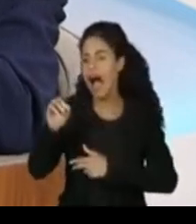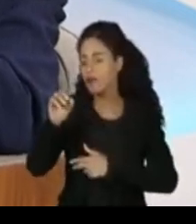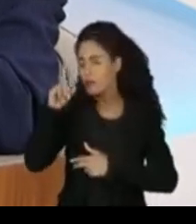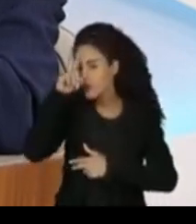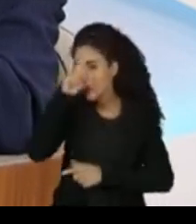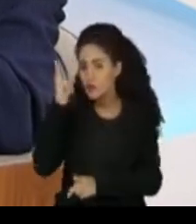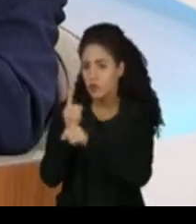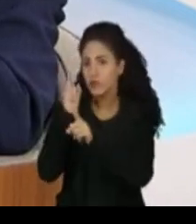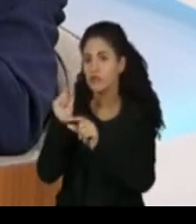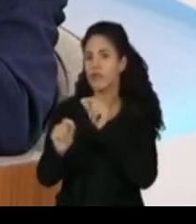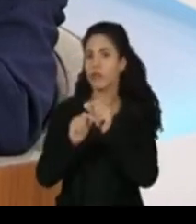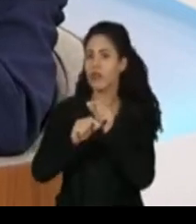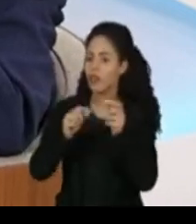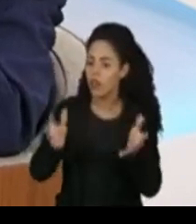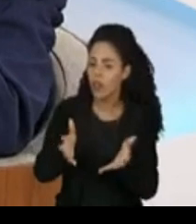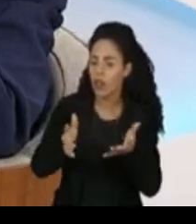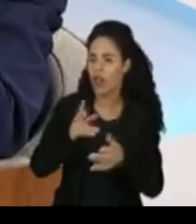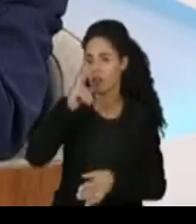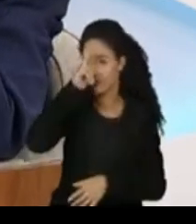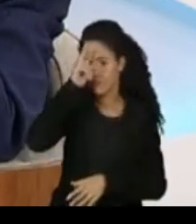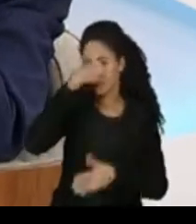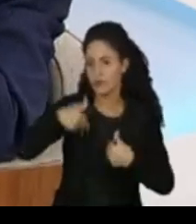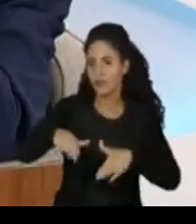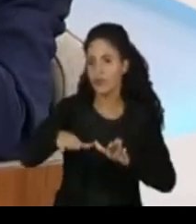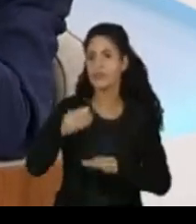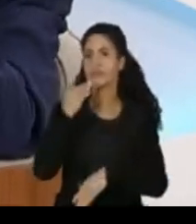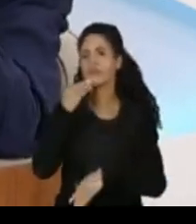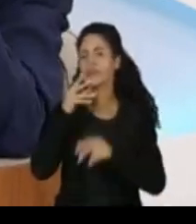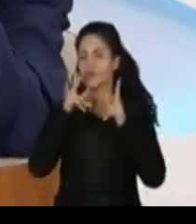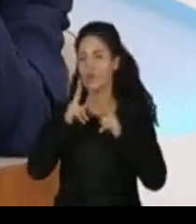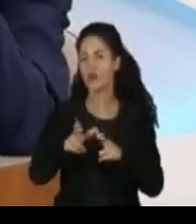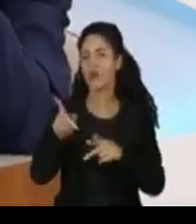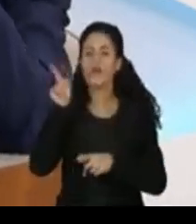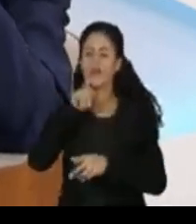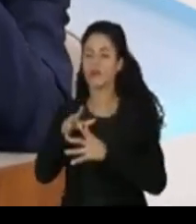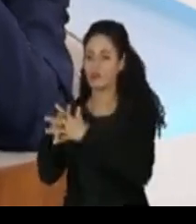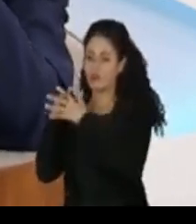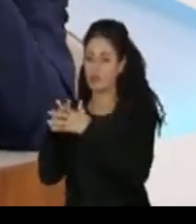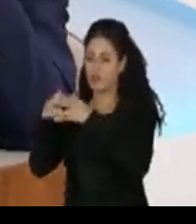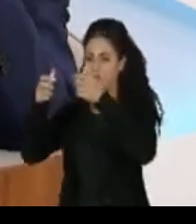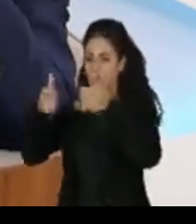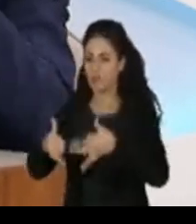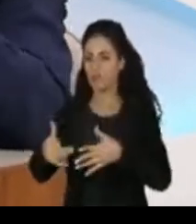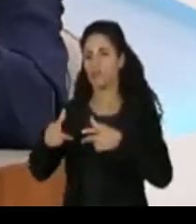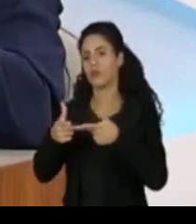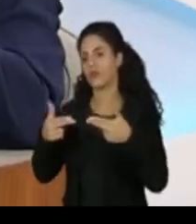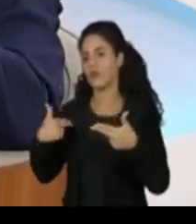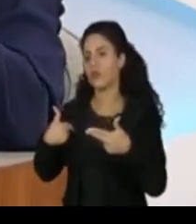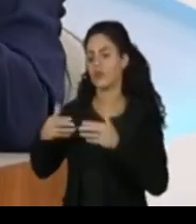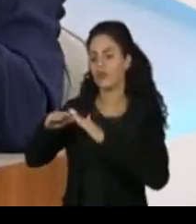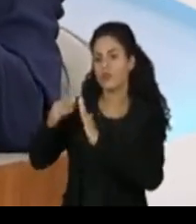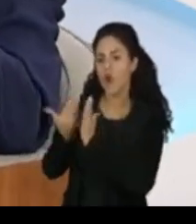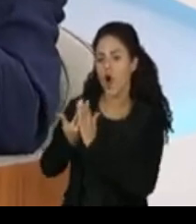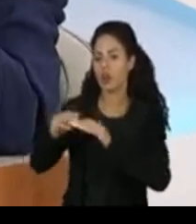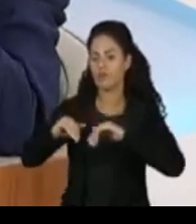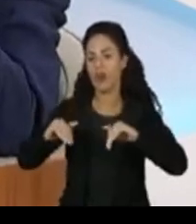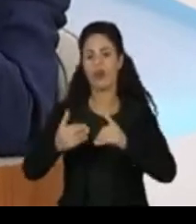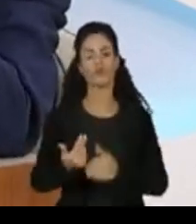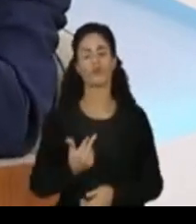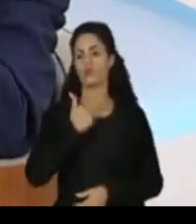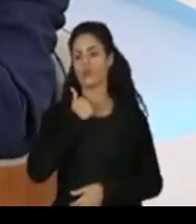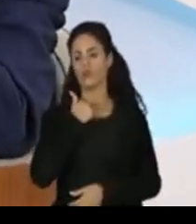momentos você tem que empurrar a história que foi o caso nos Estados Unidos que eu falei da Integração nas escolas no Brasil caso das